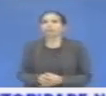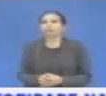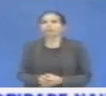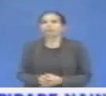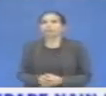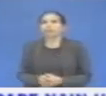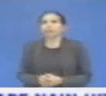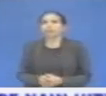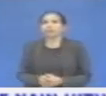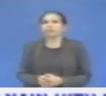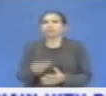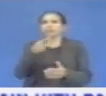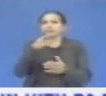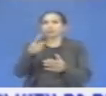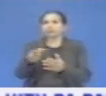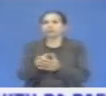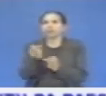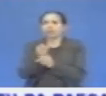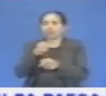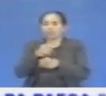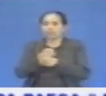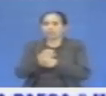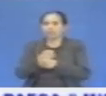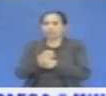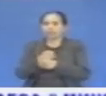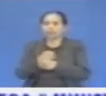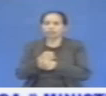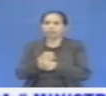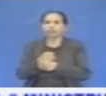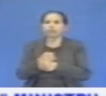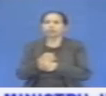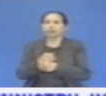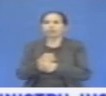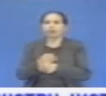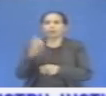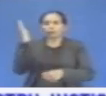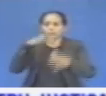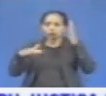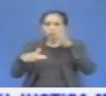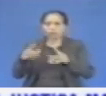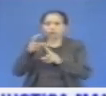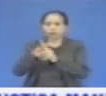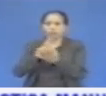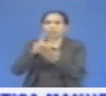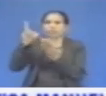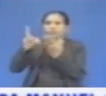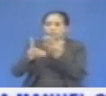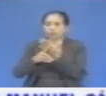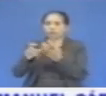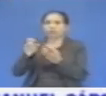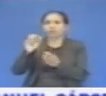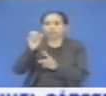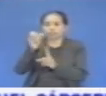Souza Rodrigo da Costa acusa comete caso peculato de uso. Tambaia fulan dezembro tinang rihingrua sanulu.